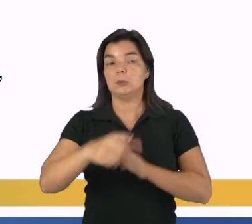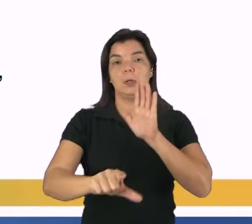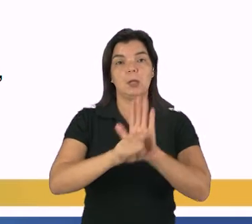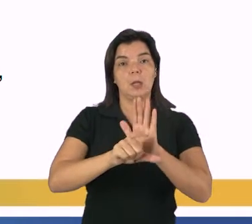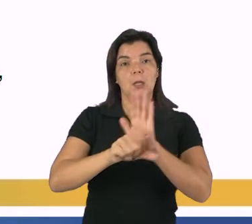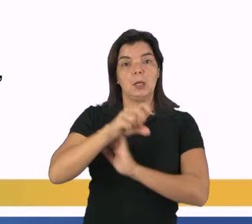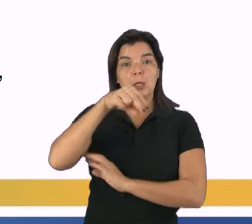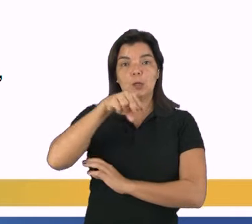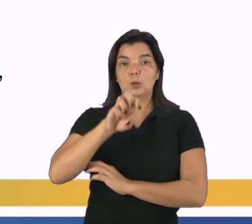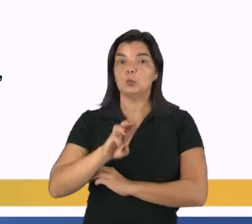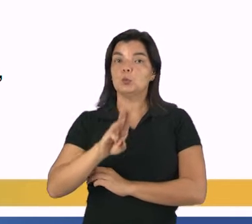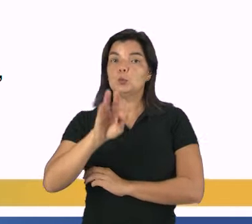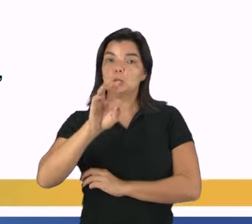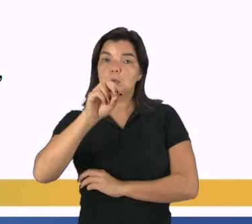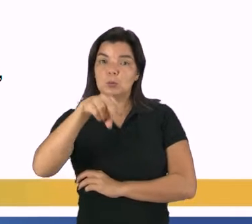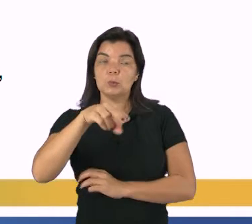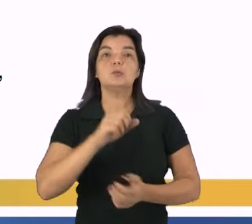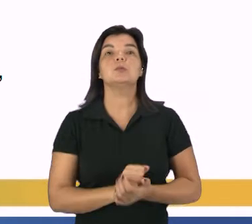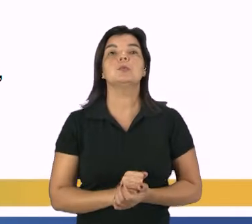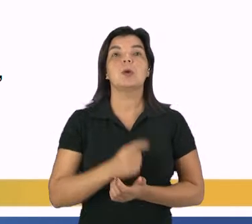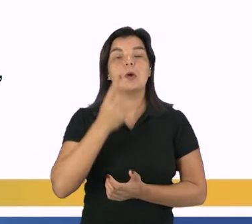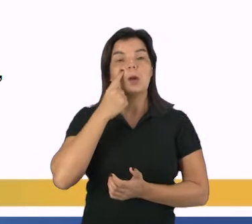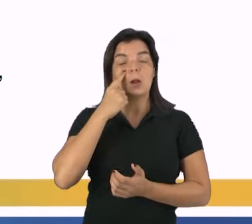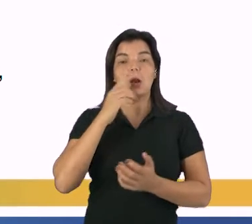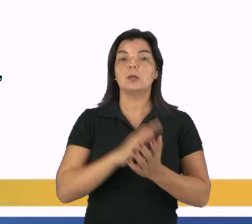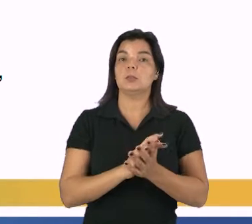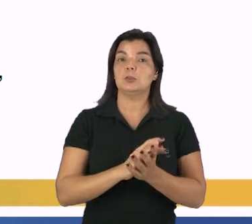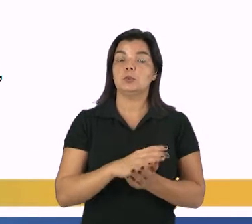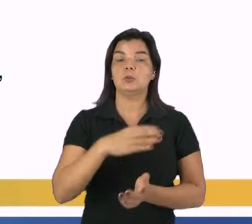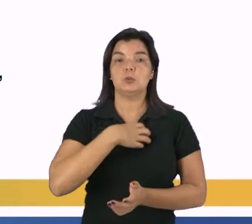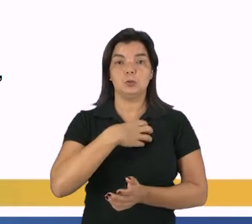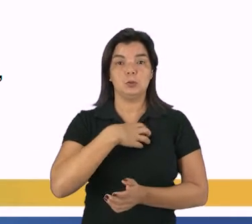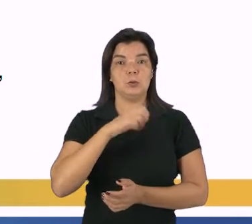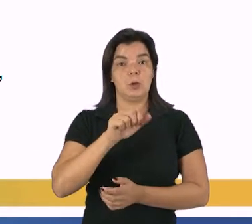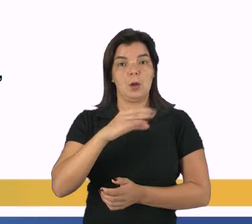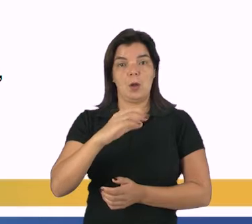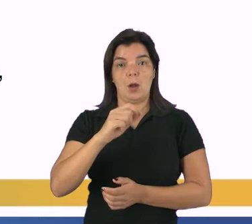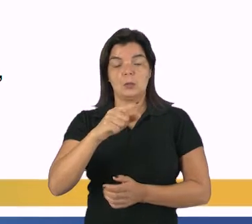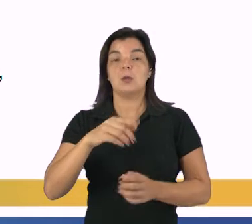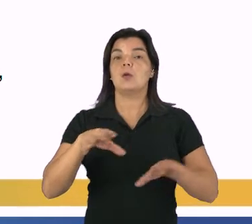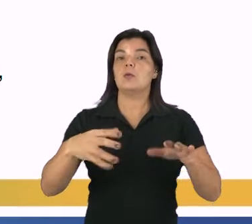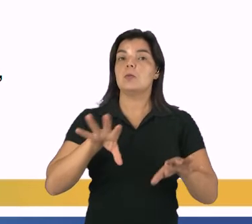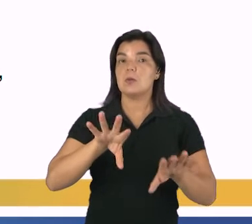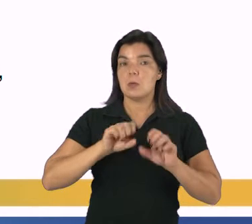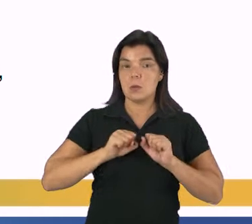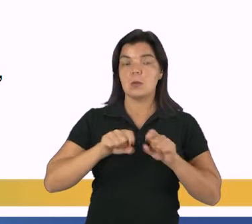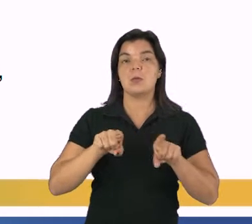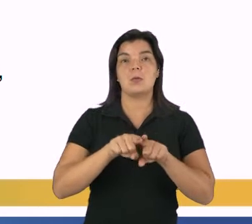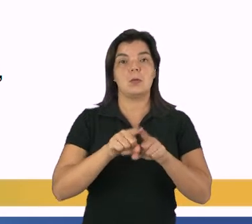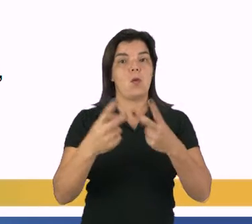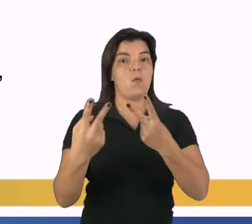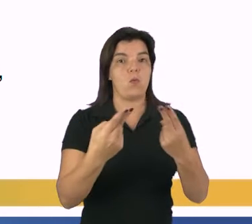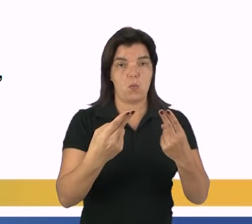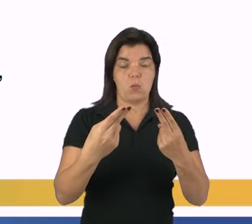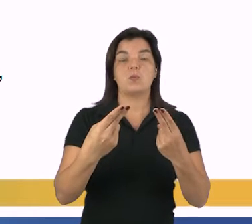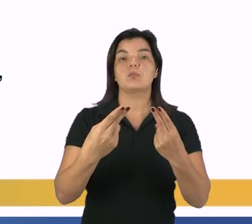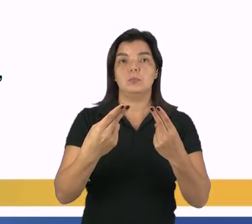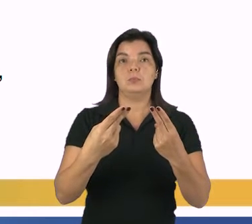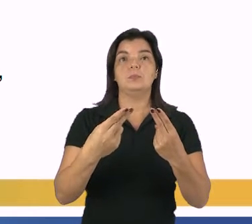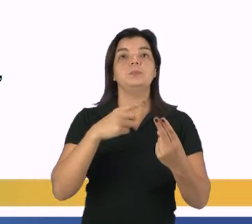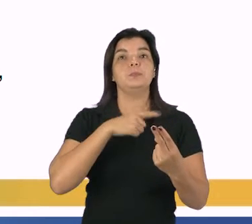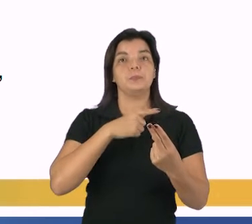Beleza. Então a força elétrica, né? Ela pode ser de atração ou pode ser de repulsão, né? E mesmo que elas